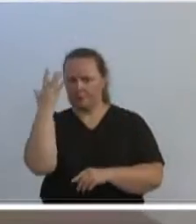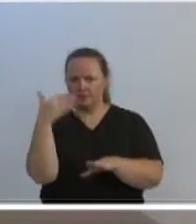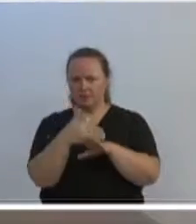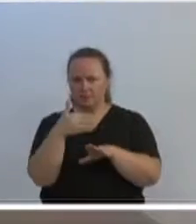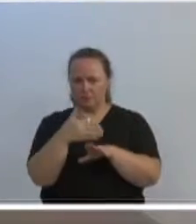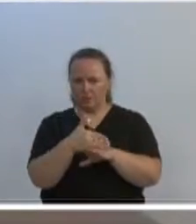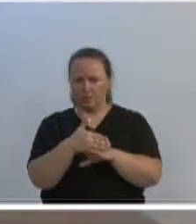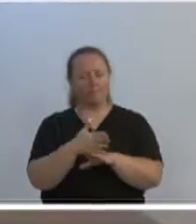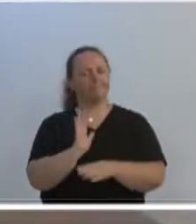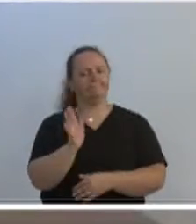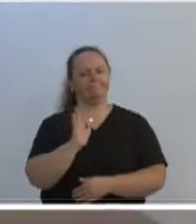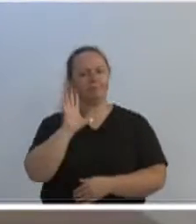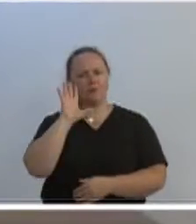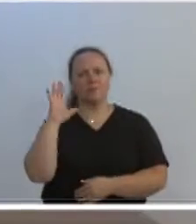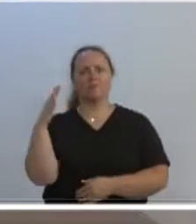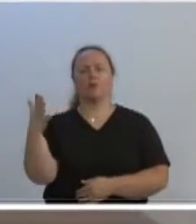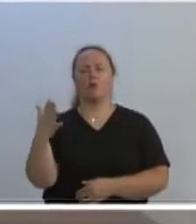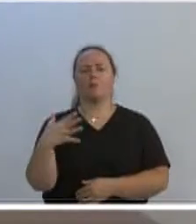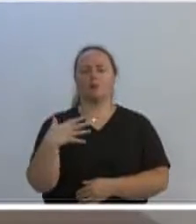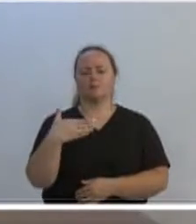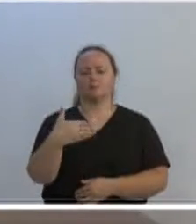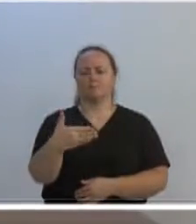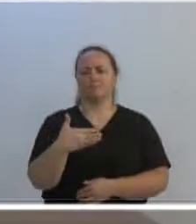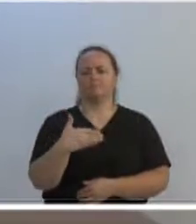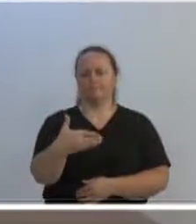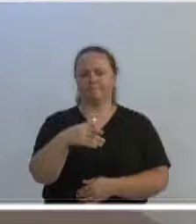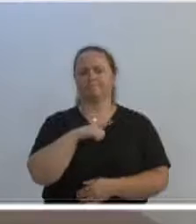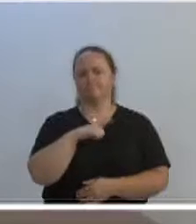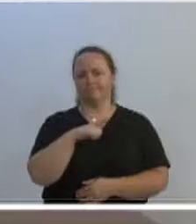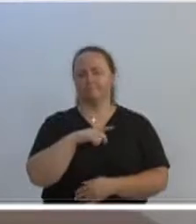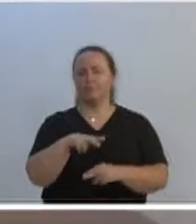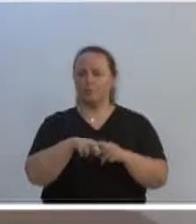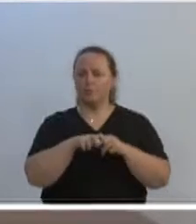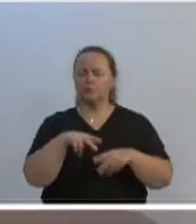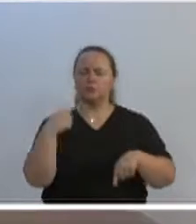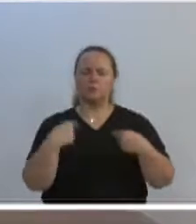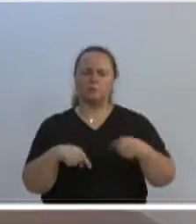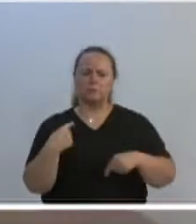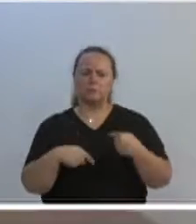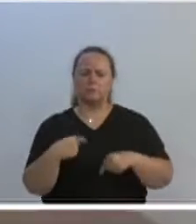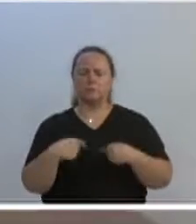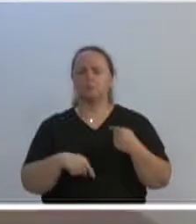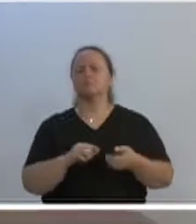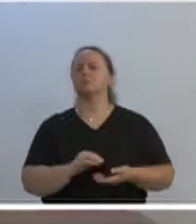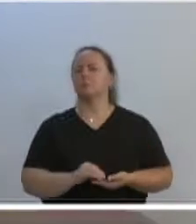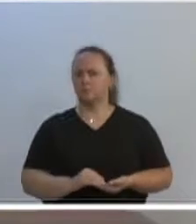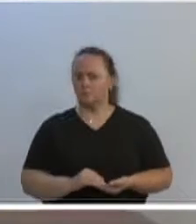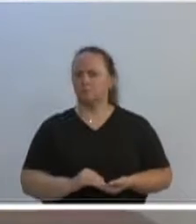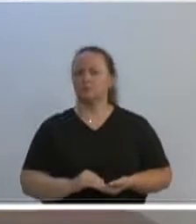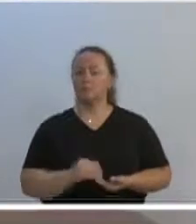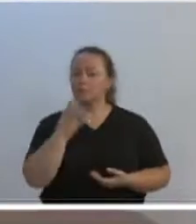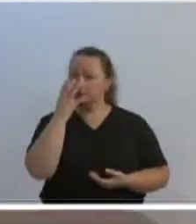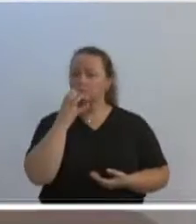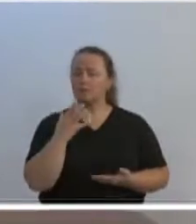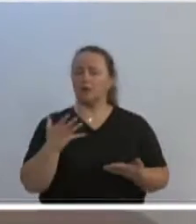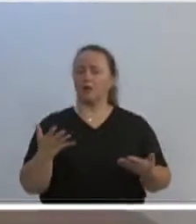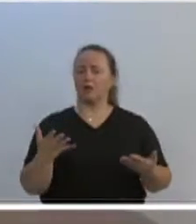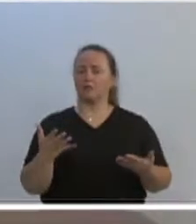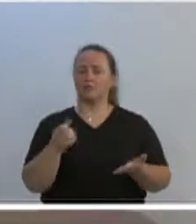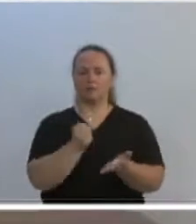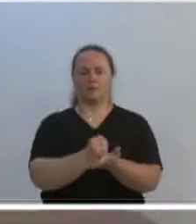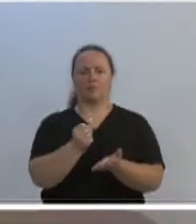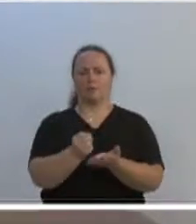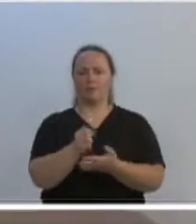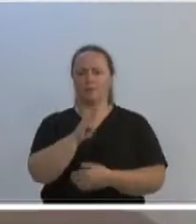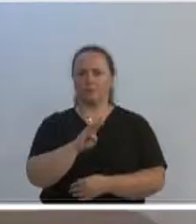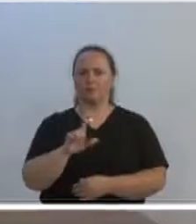que acontece no Brasil inteiro. E a gente tem que discutir isso com muita seriedade, porque, de acordo com o contrato de Blumenau,